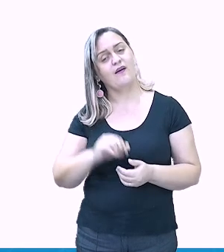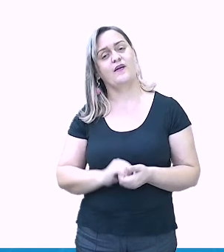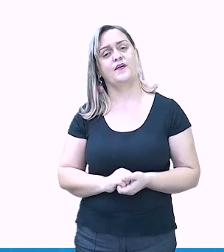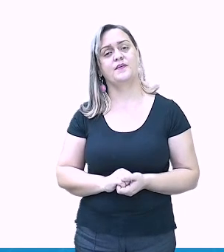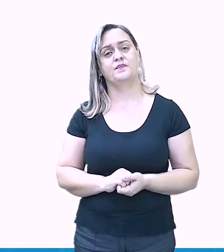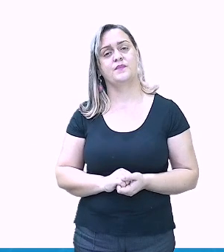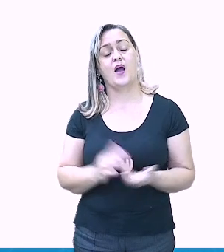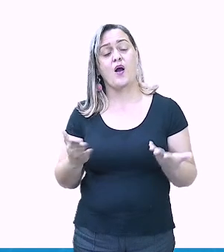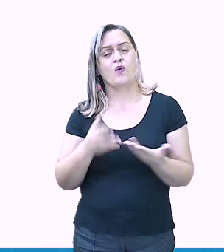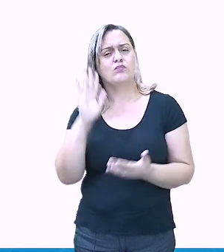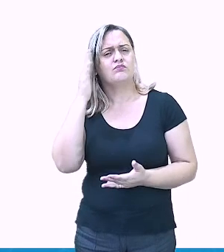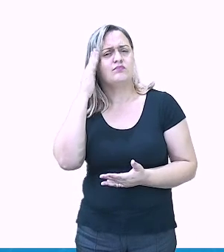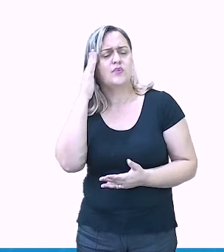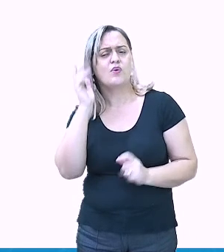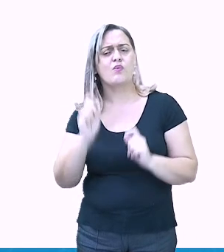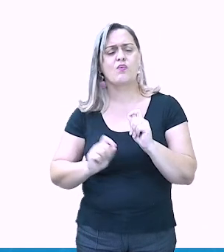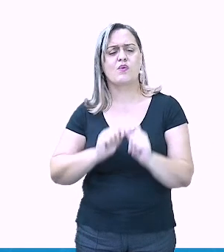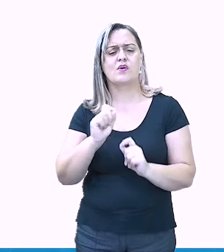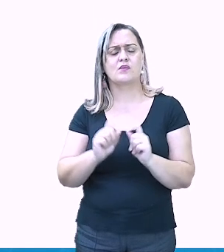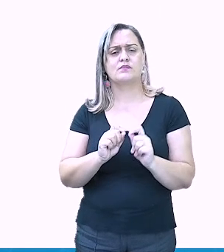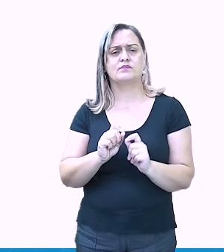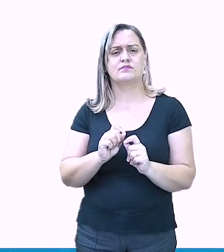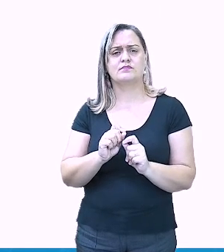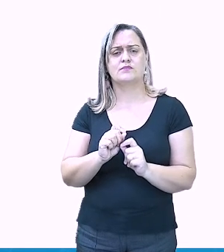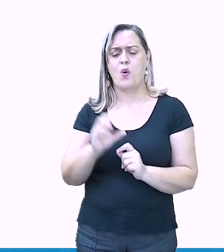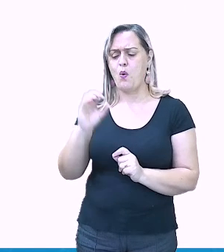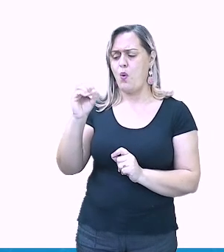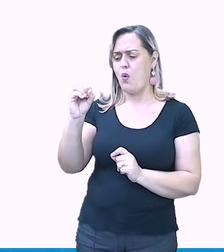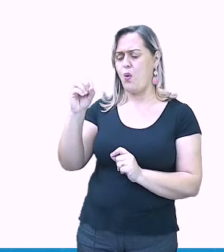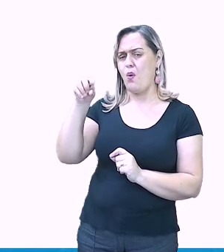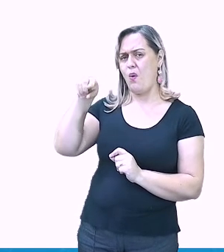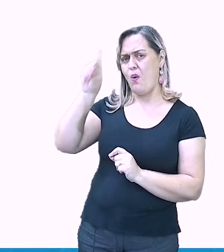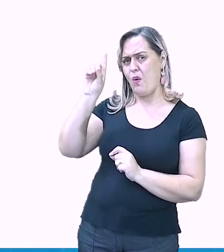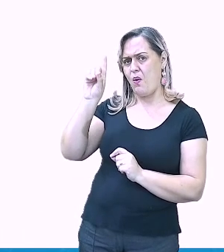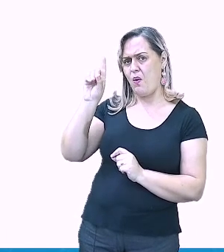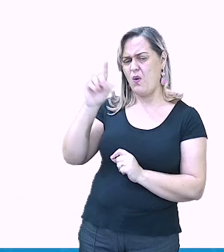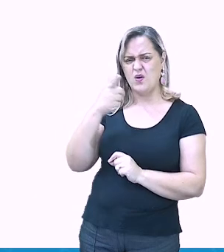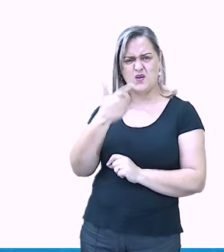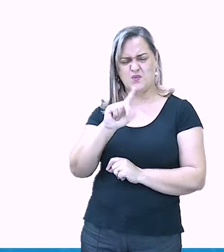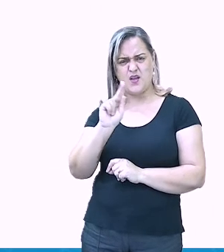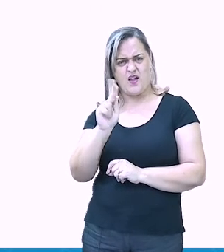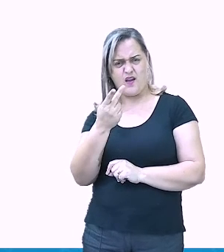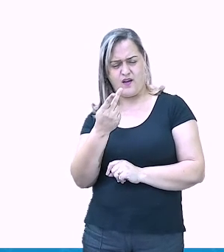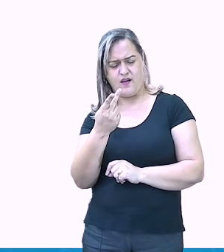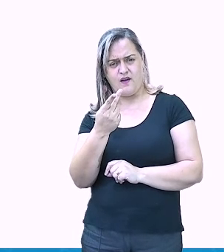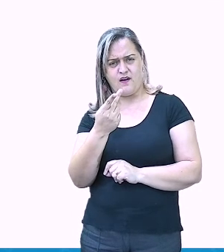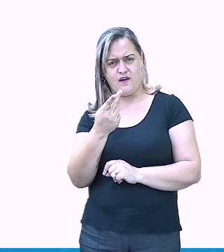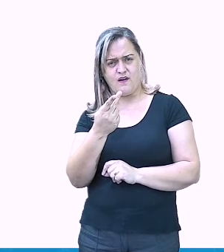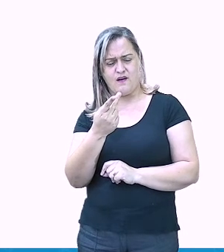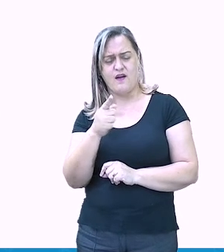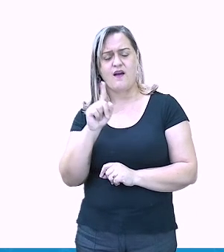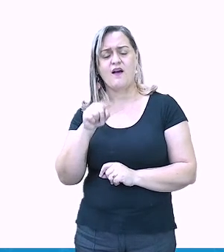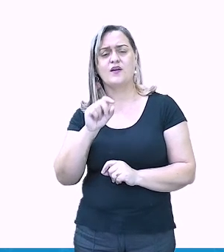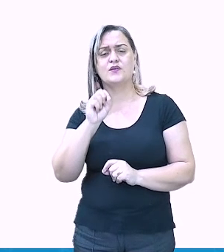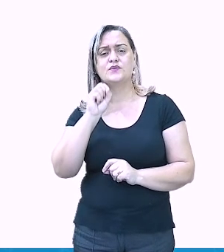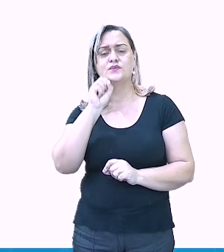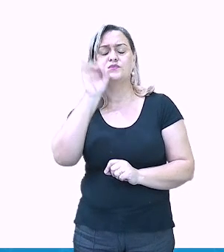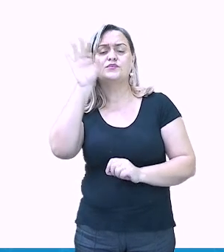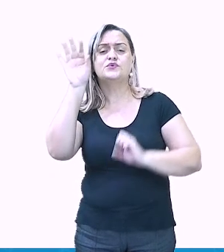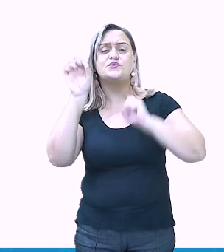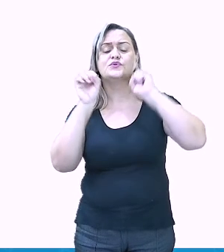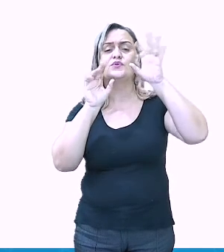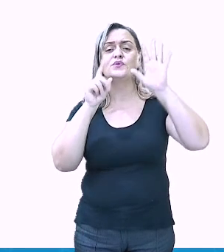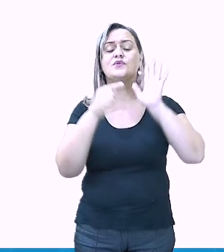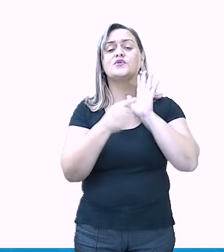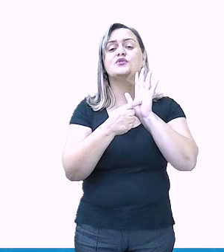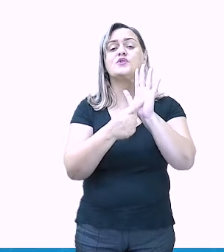entender? Esse o com acento sem o H é uma interjeição que vai indicar o quê?